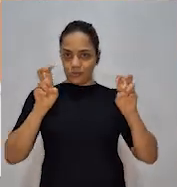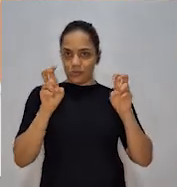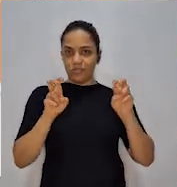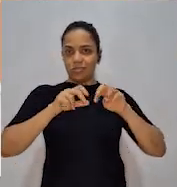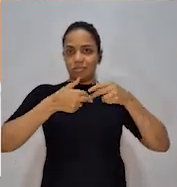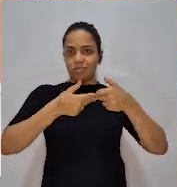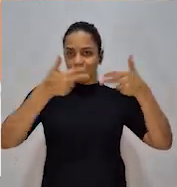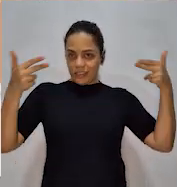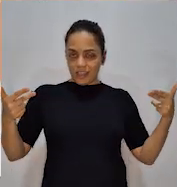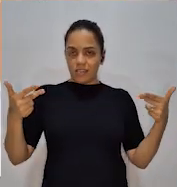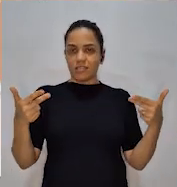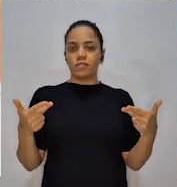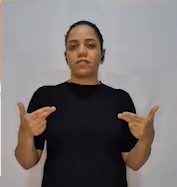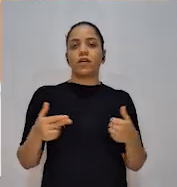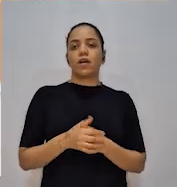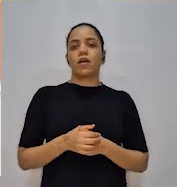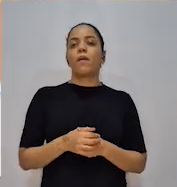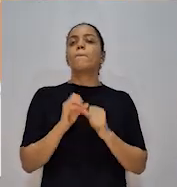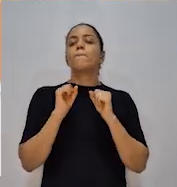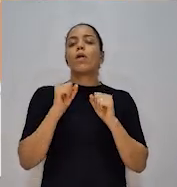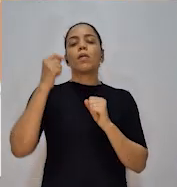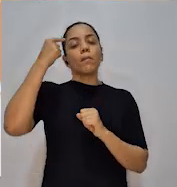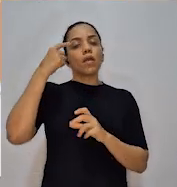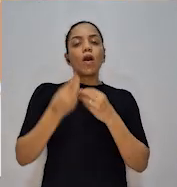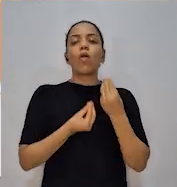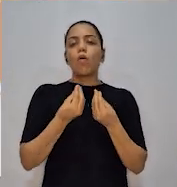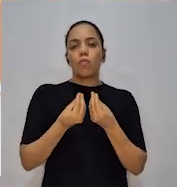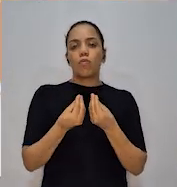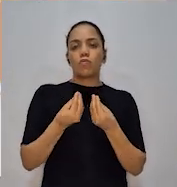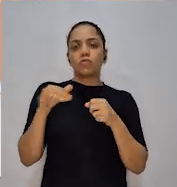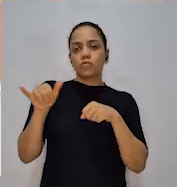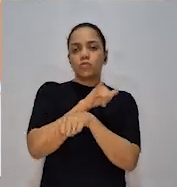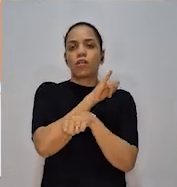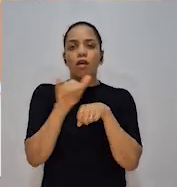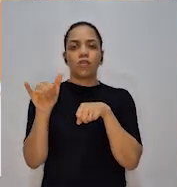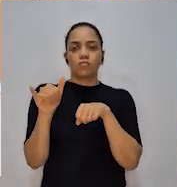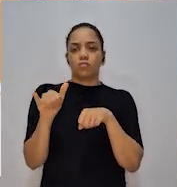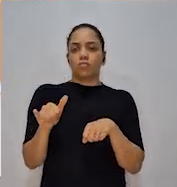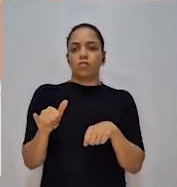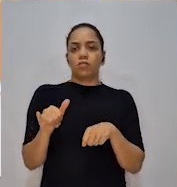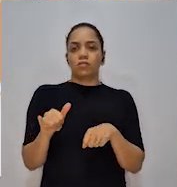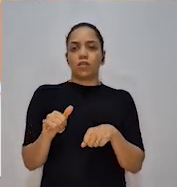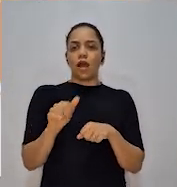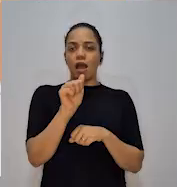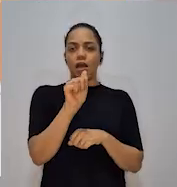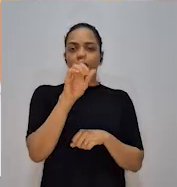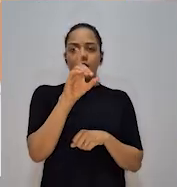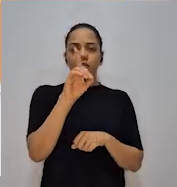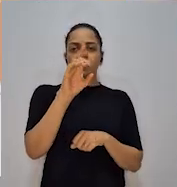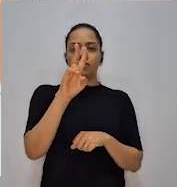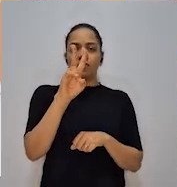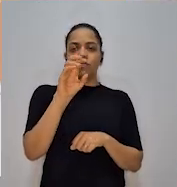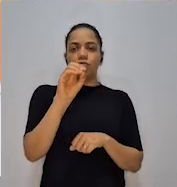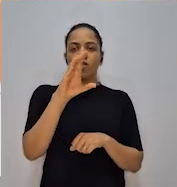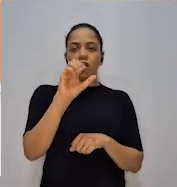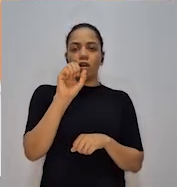temática das pessoas com deficiência, ele pode vir de N lugares, porque é tão interessante que a gente pensa que a advocacy vai vir de uma